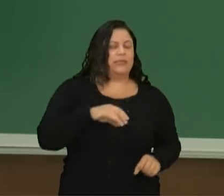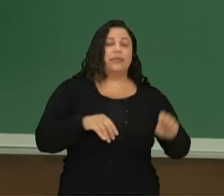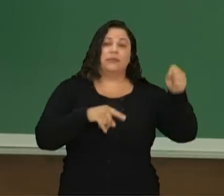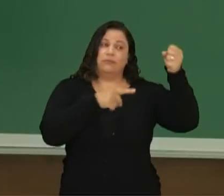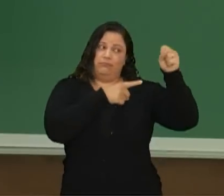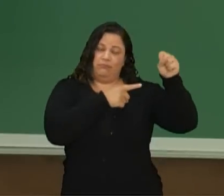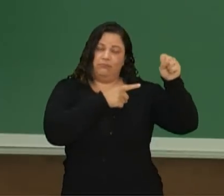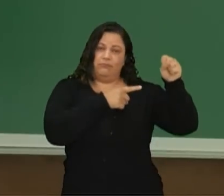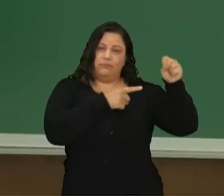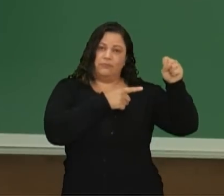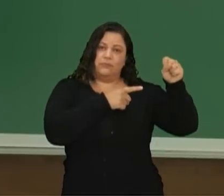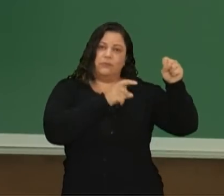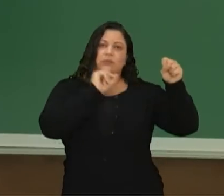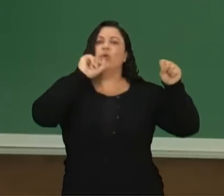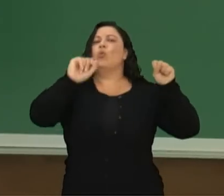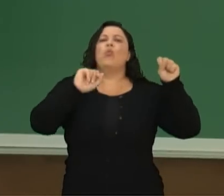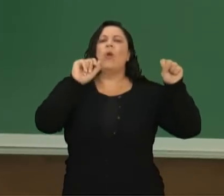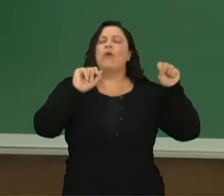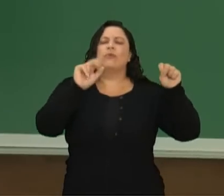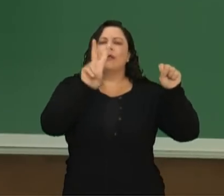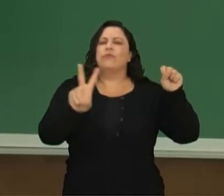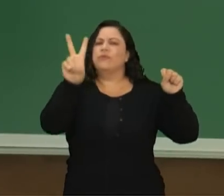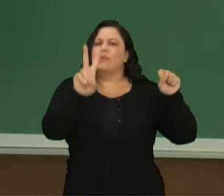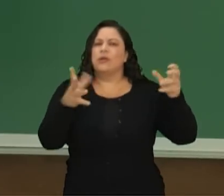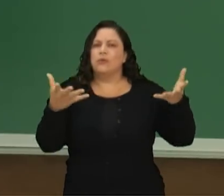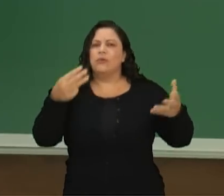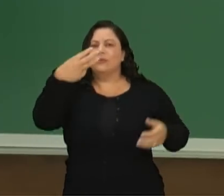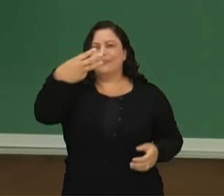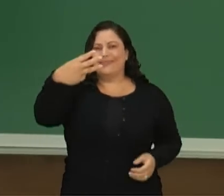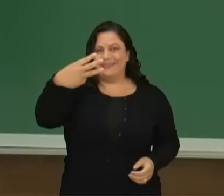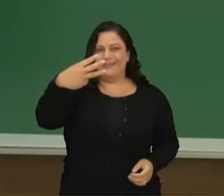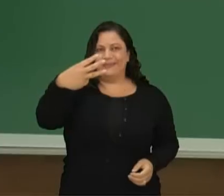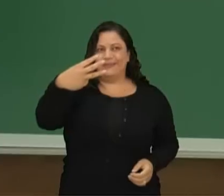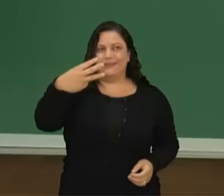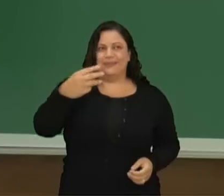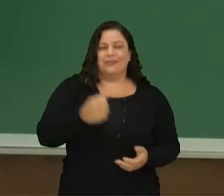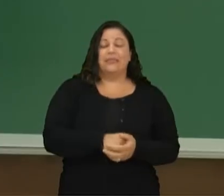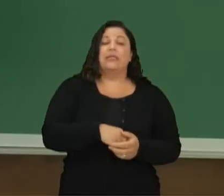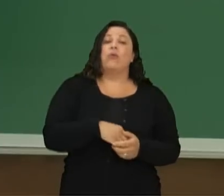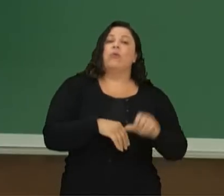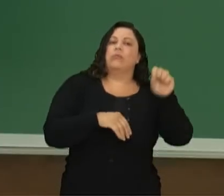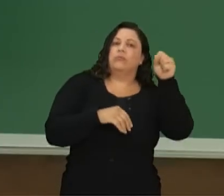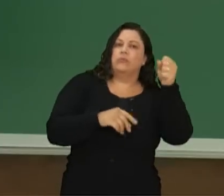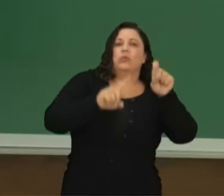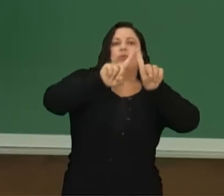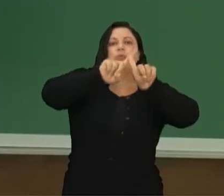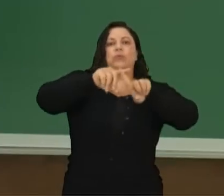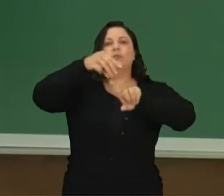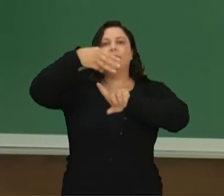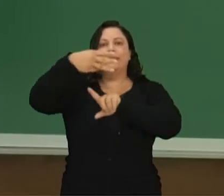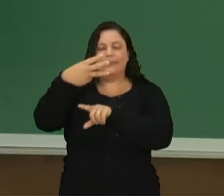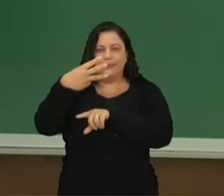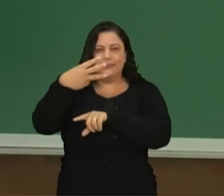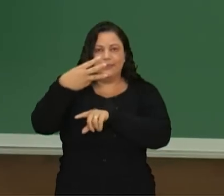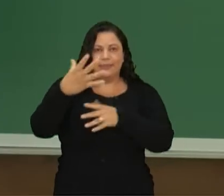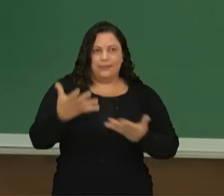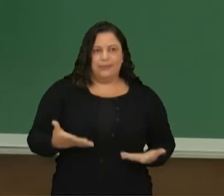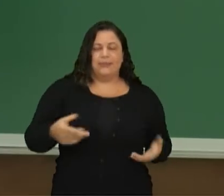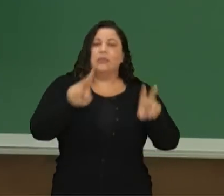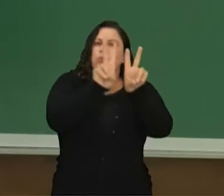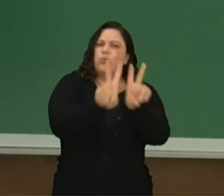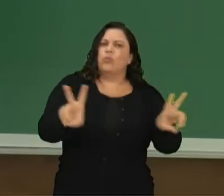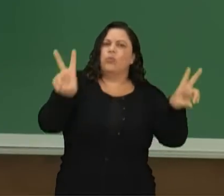foi 8. Qual que foi o peso? 3. Então, eu vou fazer 8 vezes o peso. O valor da